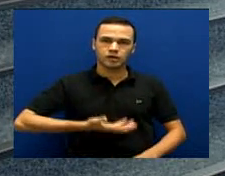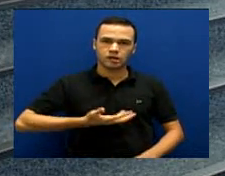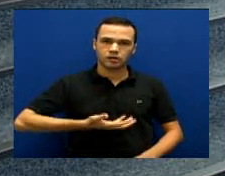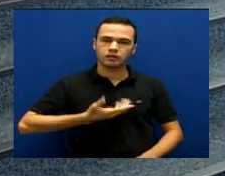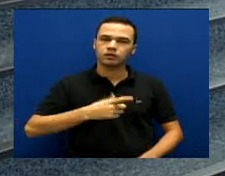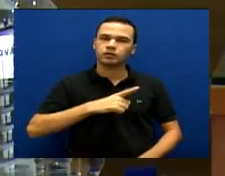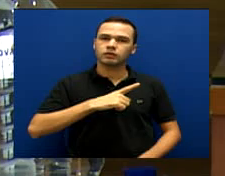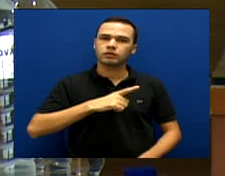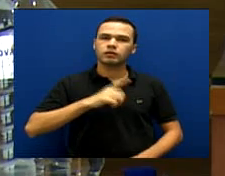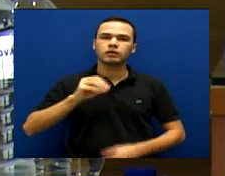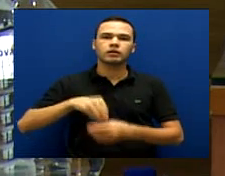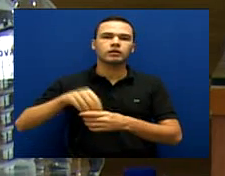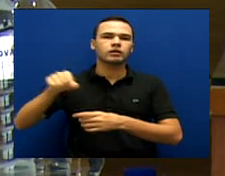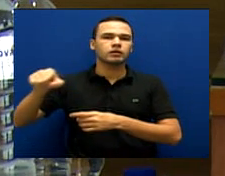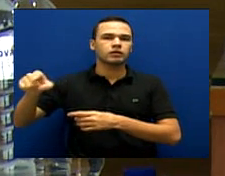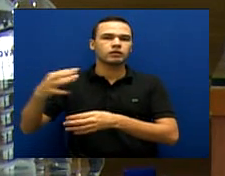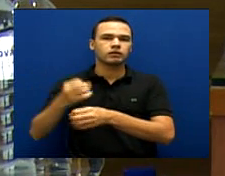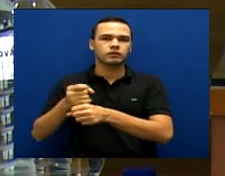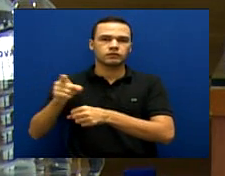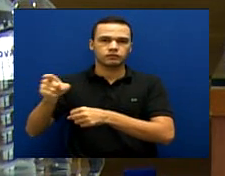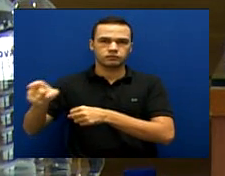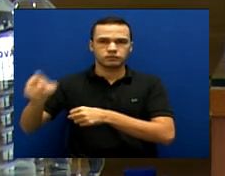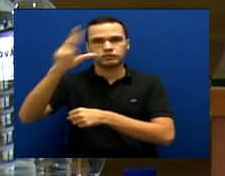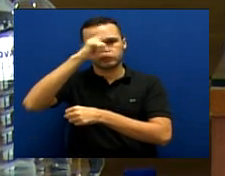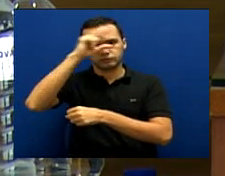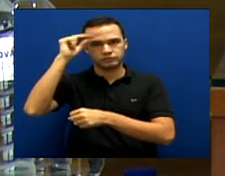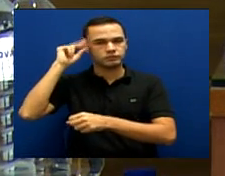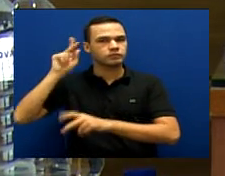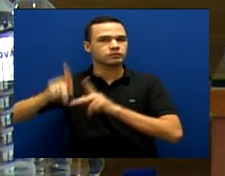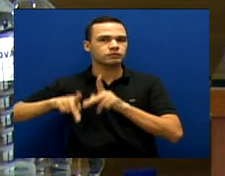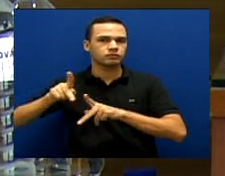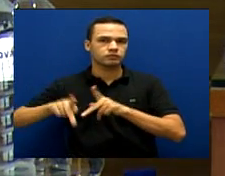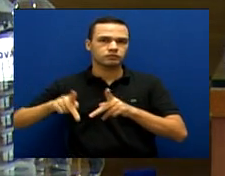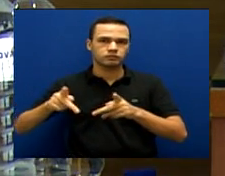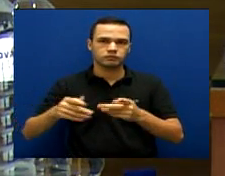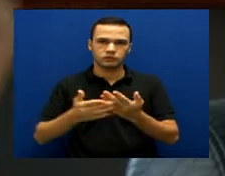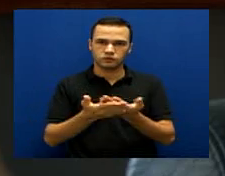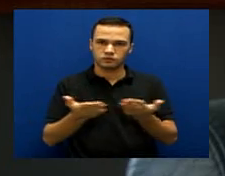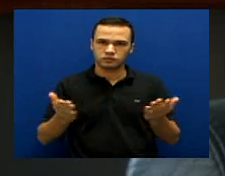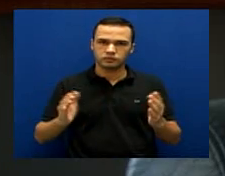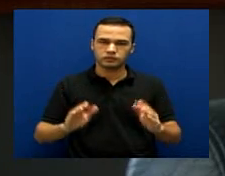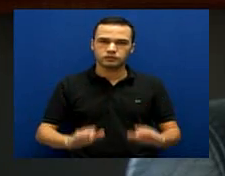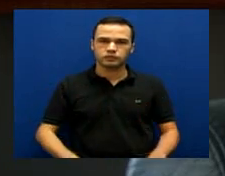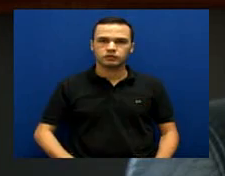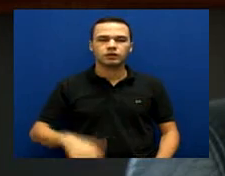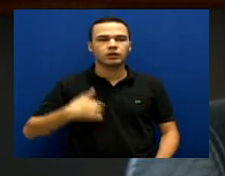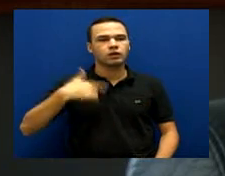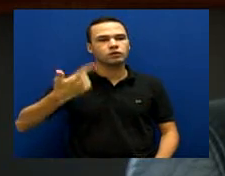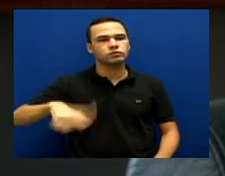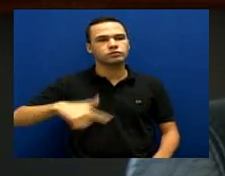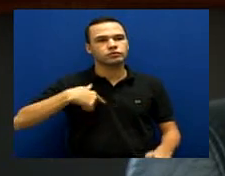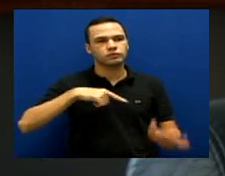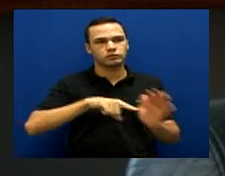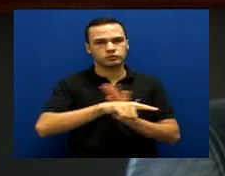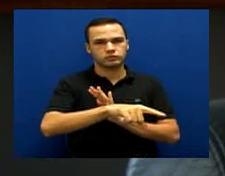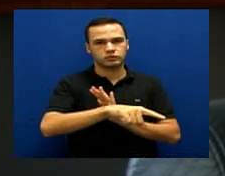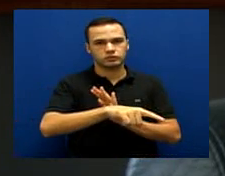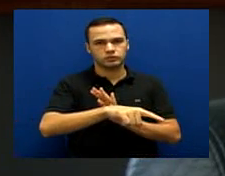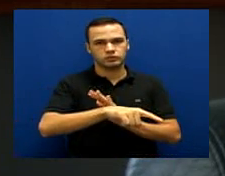que estão registrado lá na contabilidade pública da prefeitura essa pergunta inicial quando